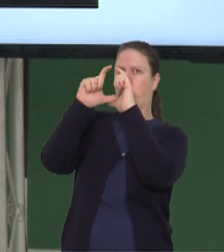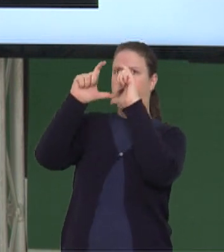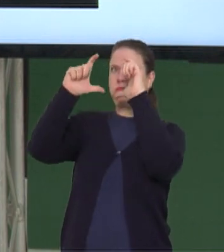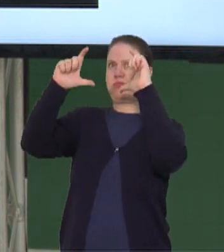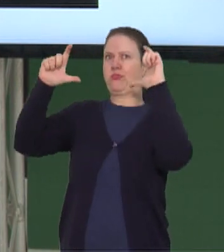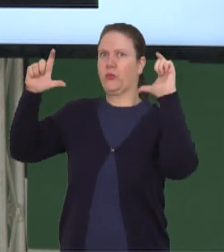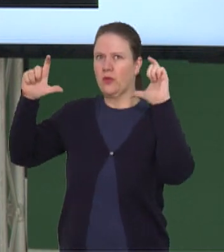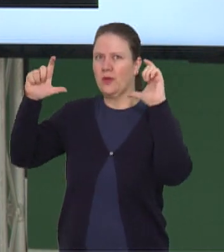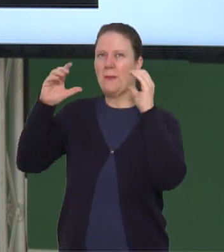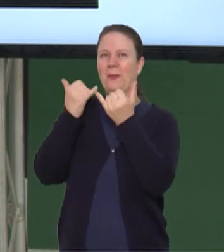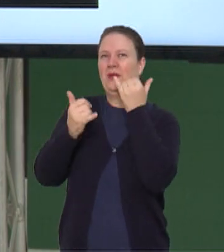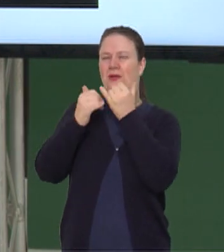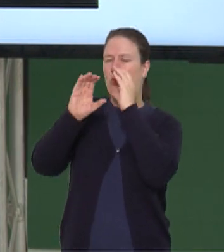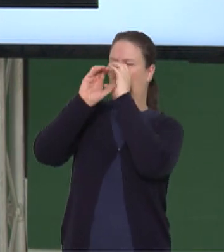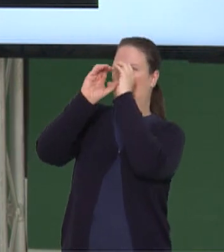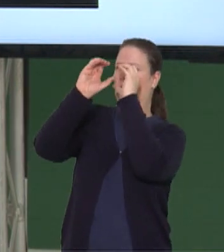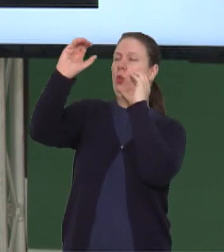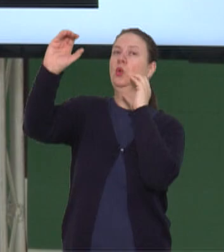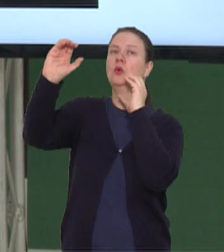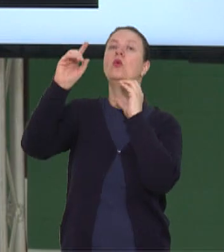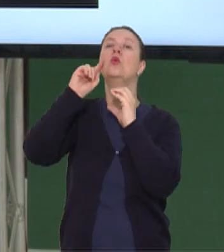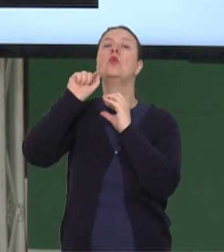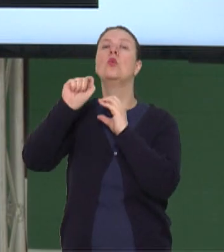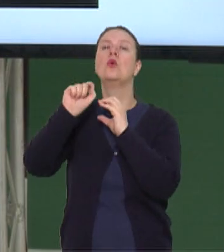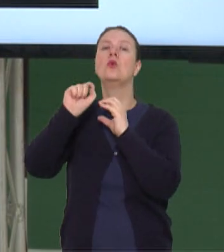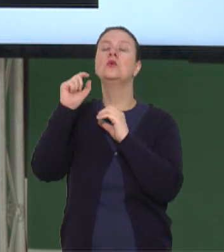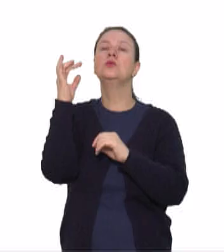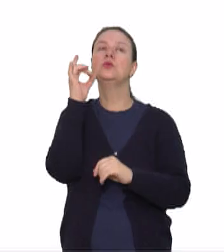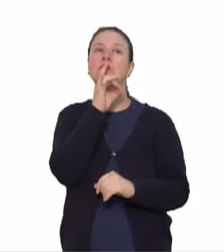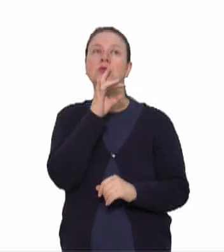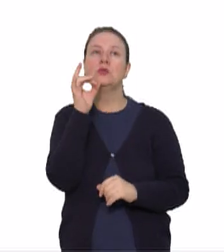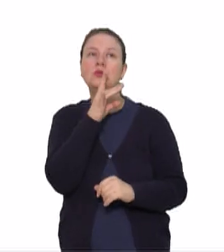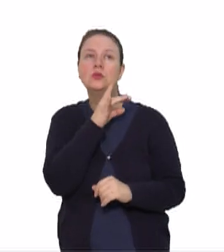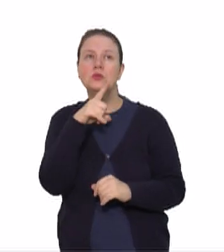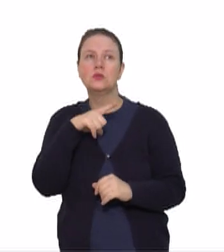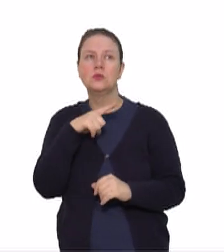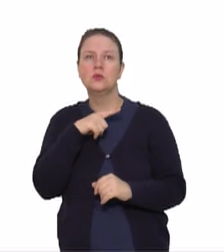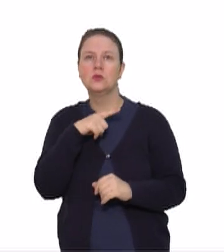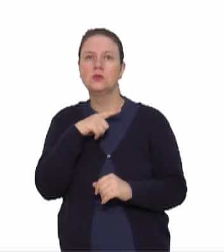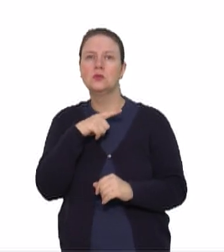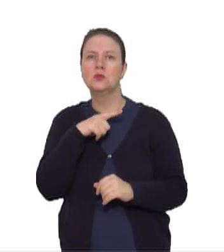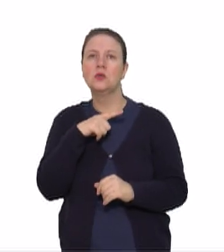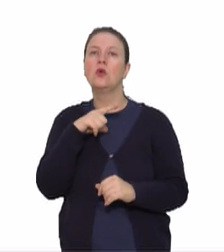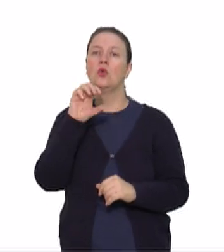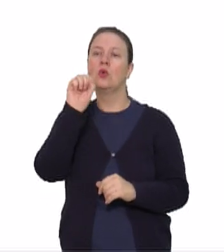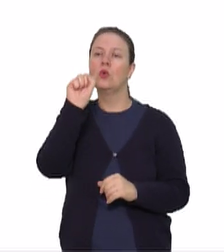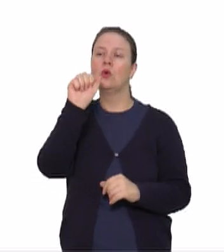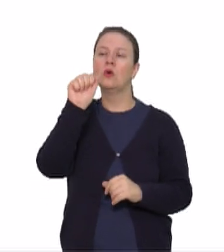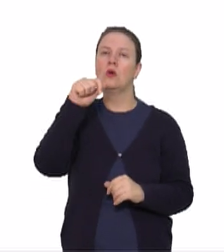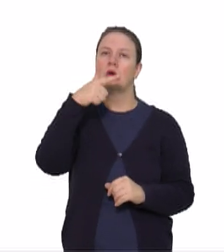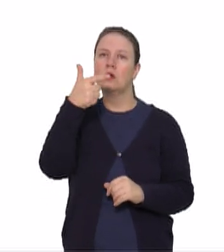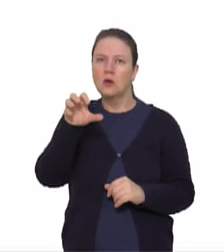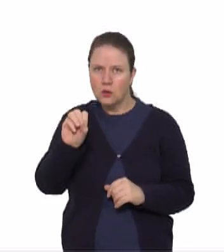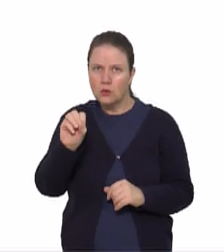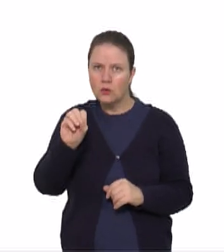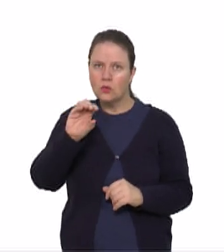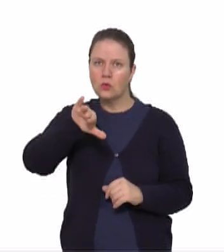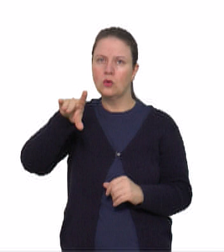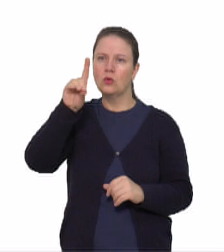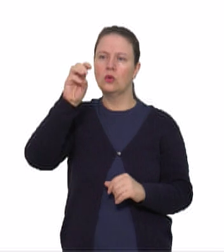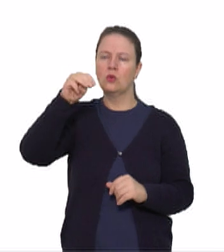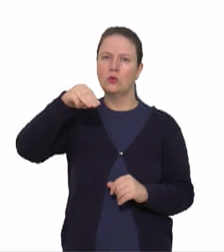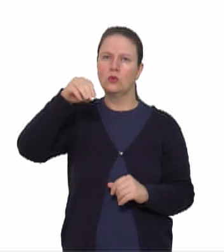aluno, aluna, para você ter uma noção. E essa parte em verde é São Domingos, atual Haiti.